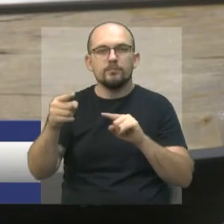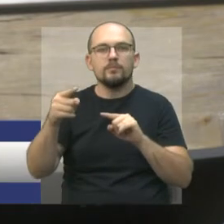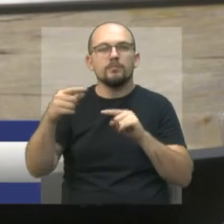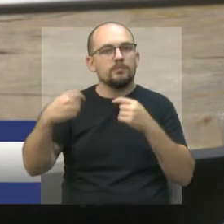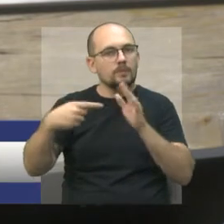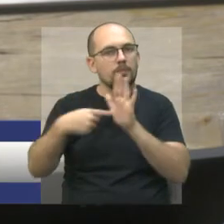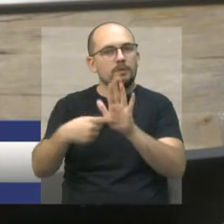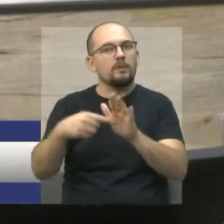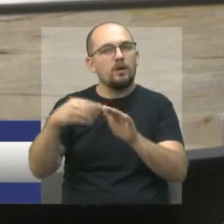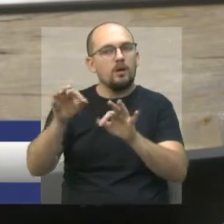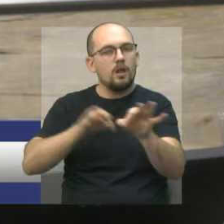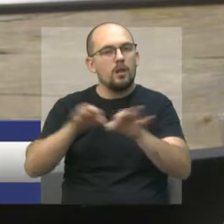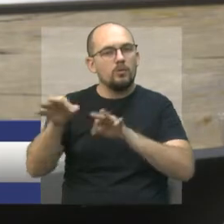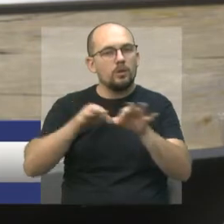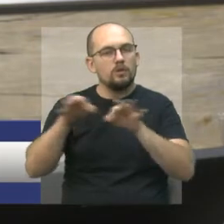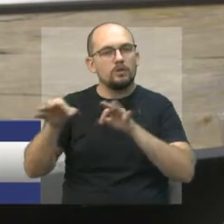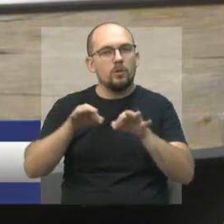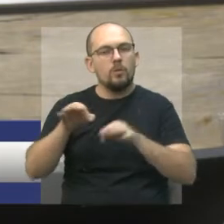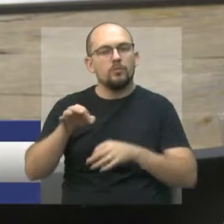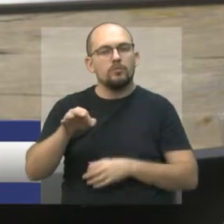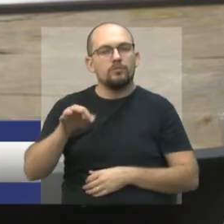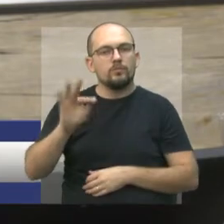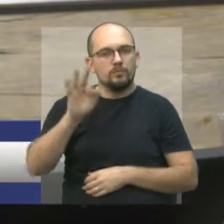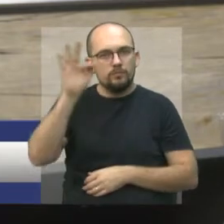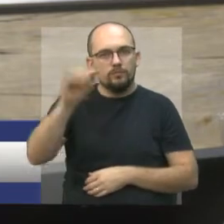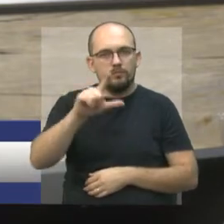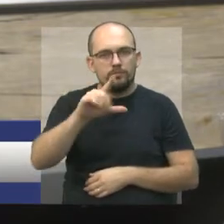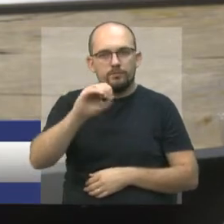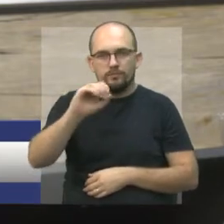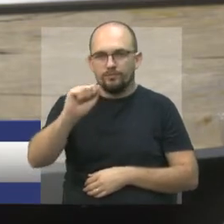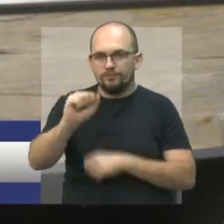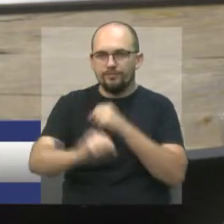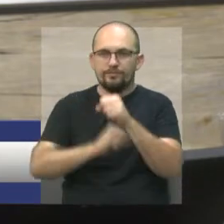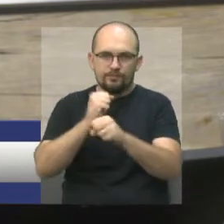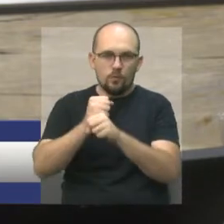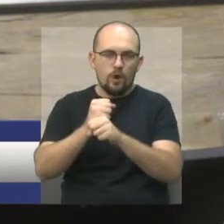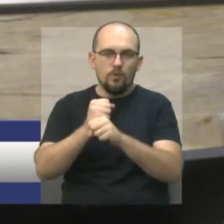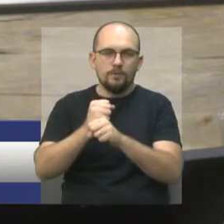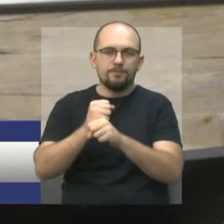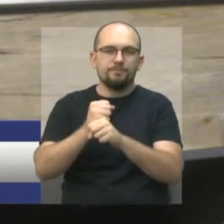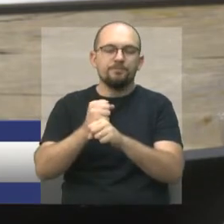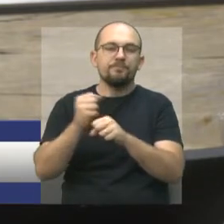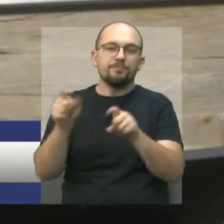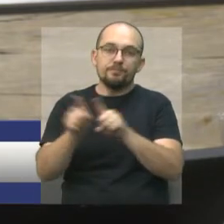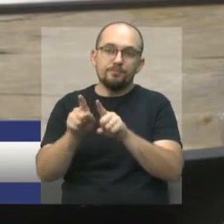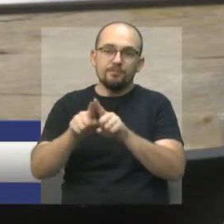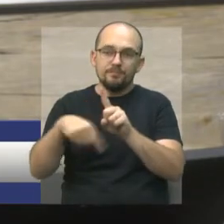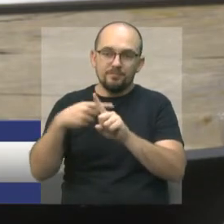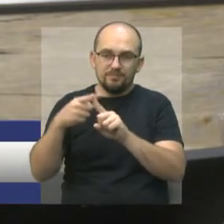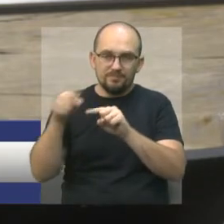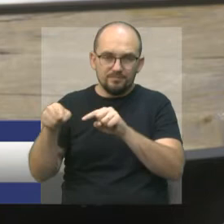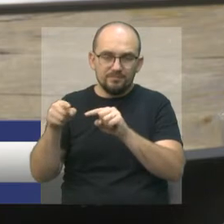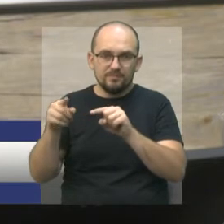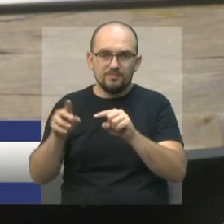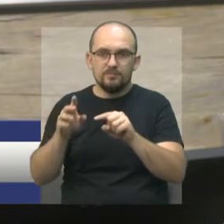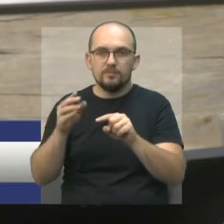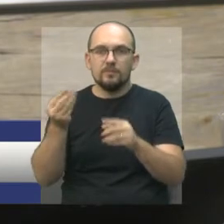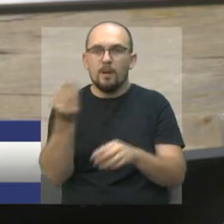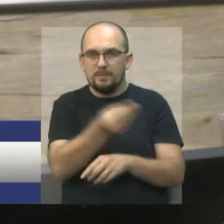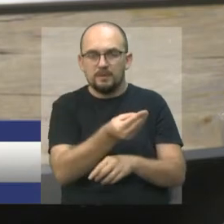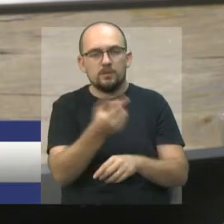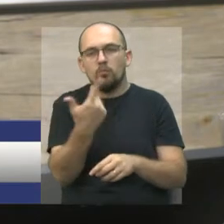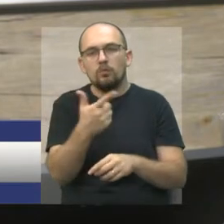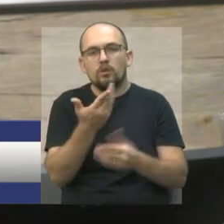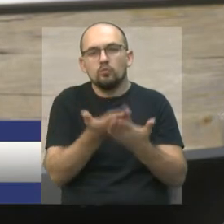da elaboração da lei orçamentária anual. E, para além disso, tal emenda foi apresentada sem estudo